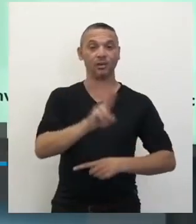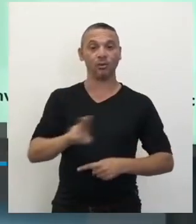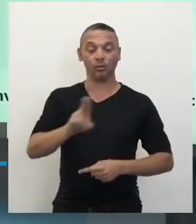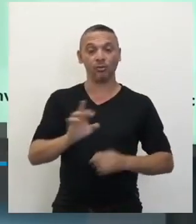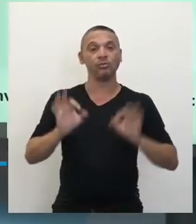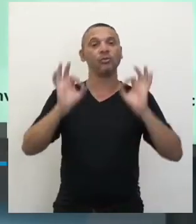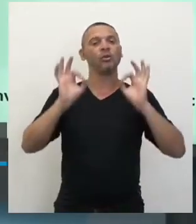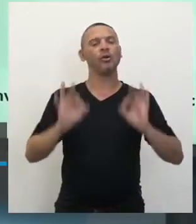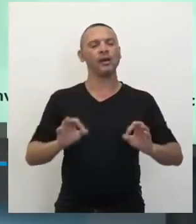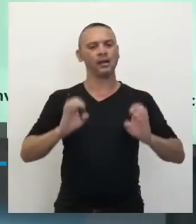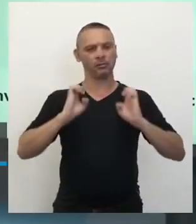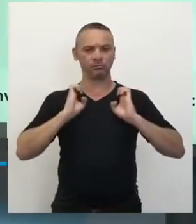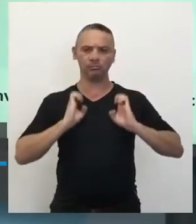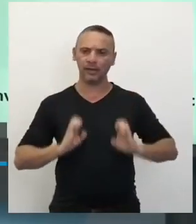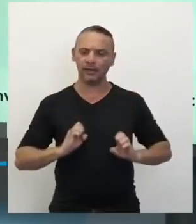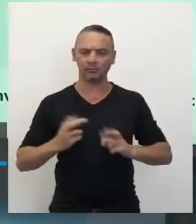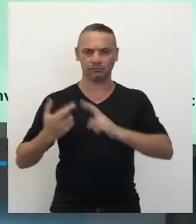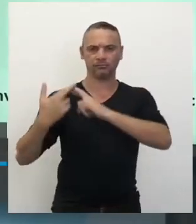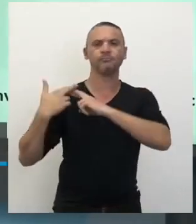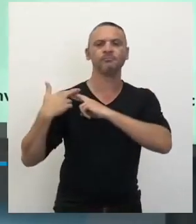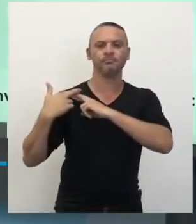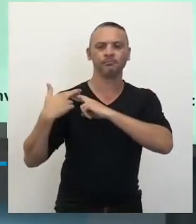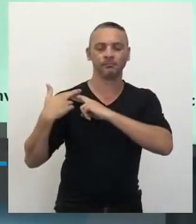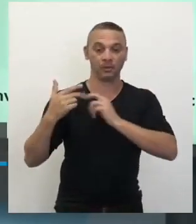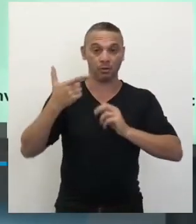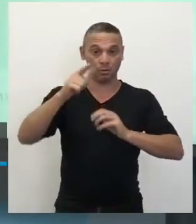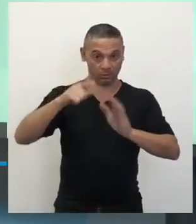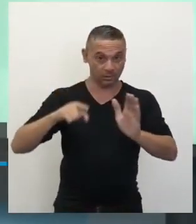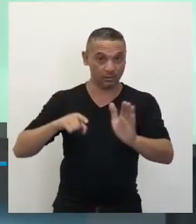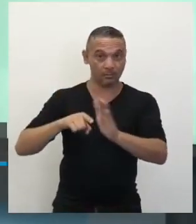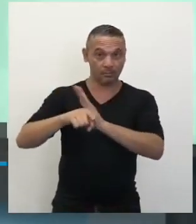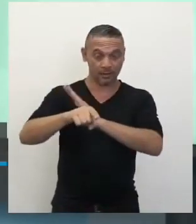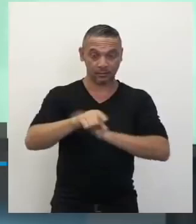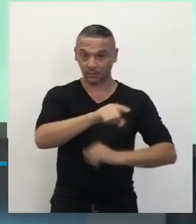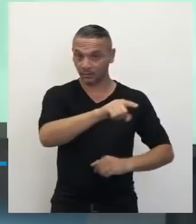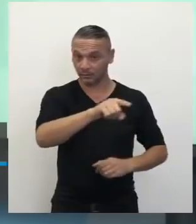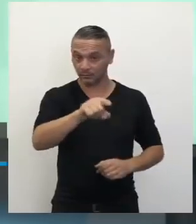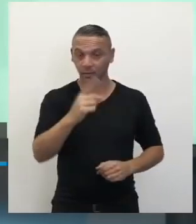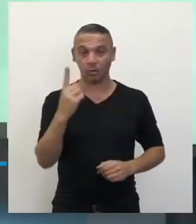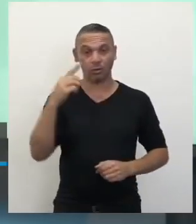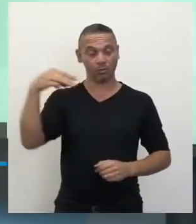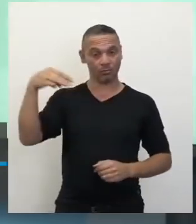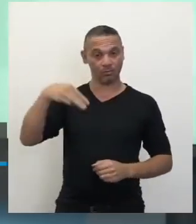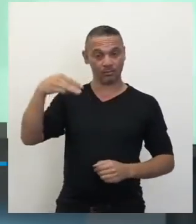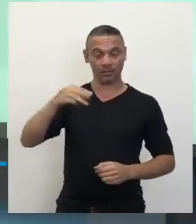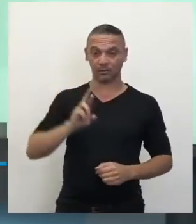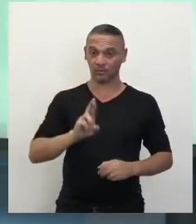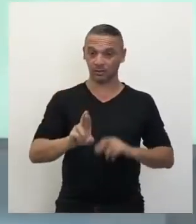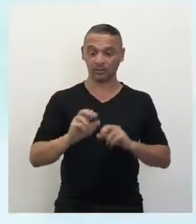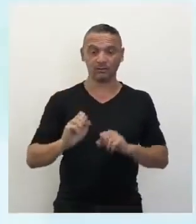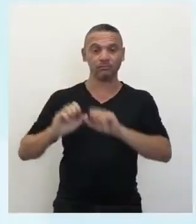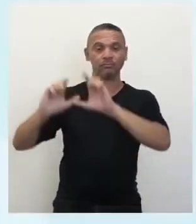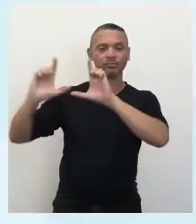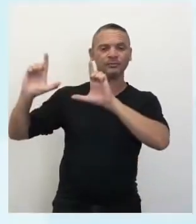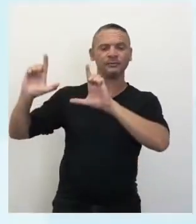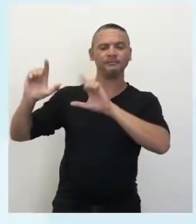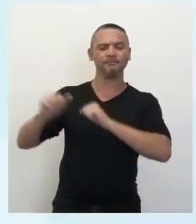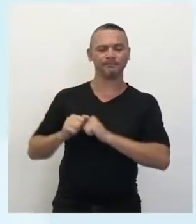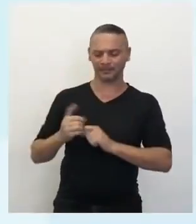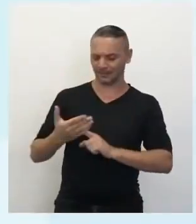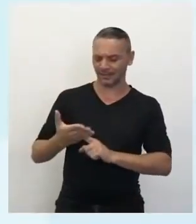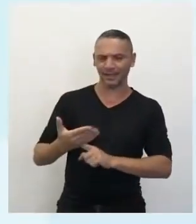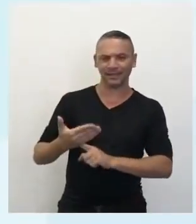consciente, com ética e responsabilidade, tem outra pergunta aí e mais 1 minuto para vocês falarem aí. Quais são os benefícios